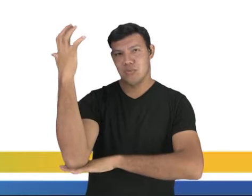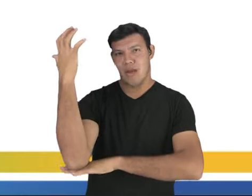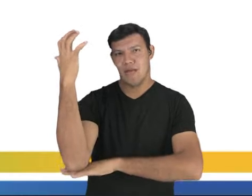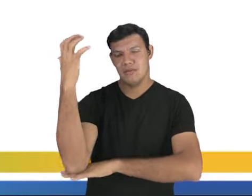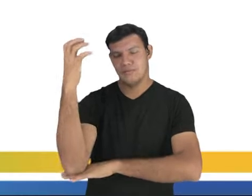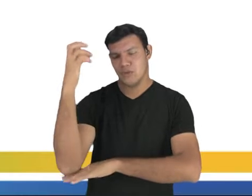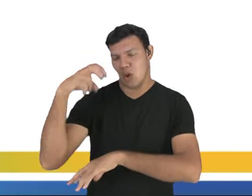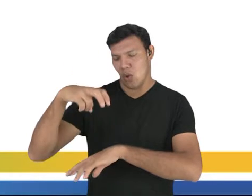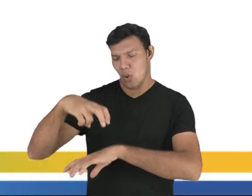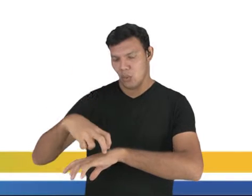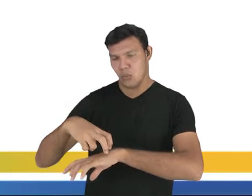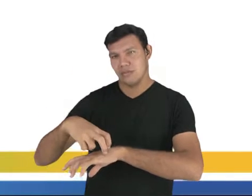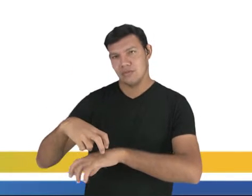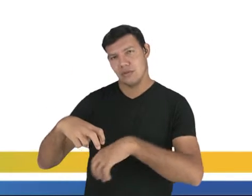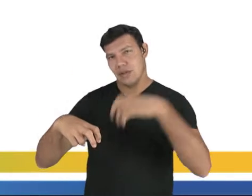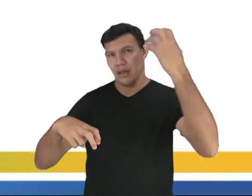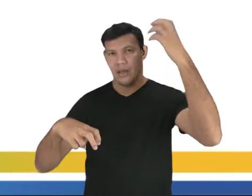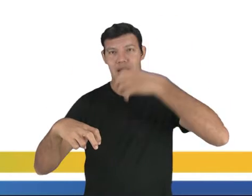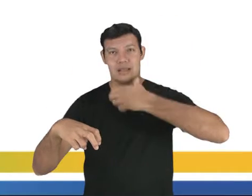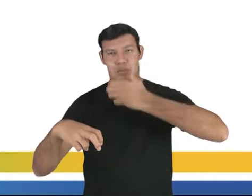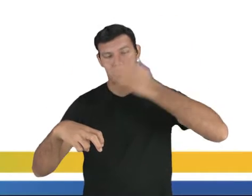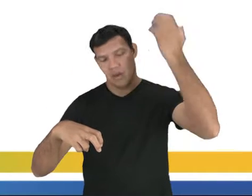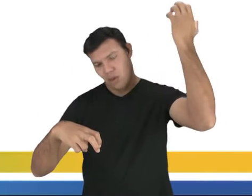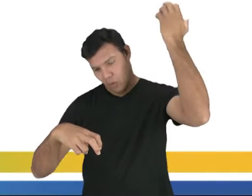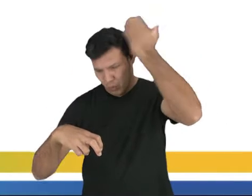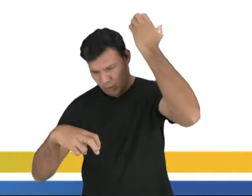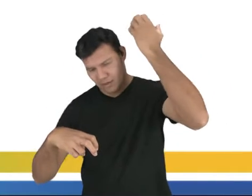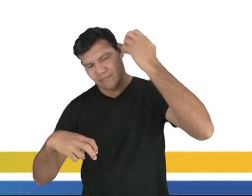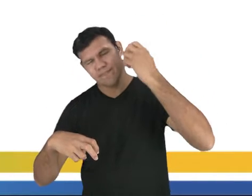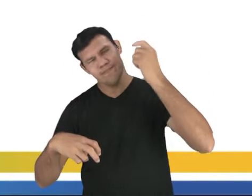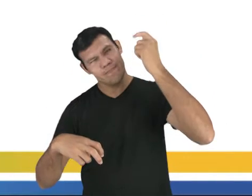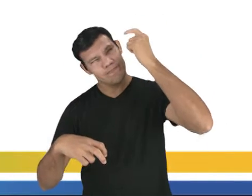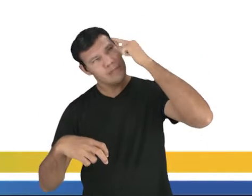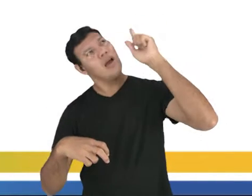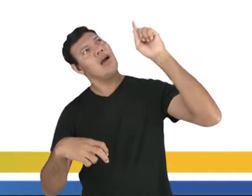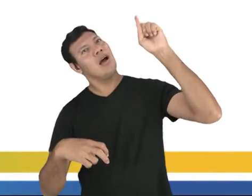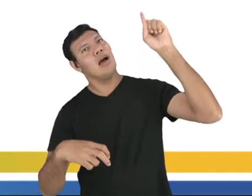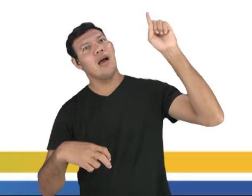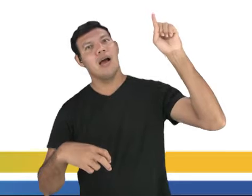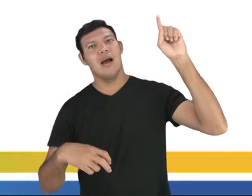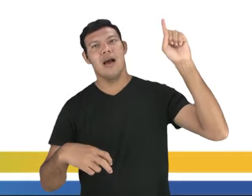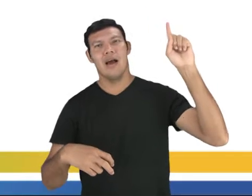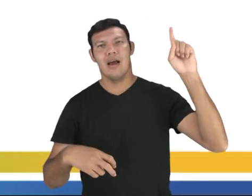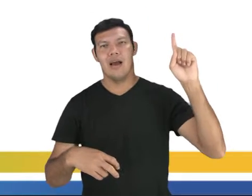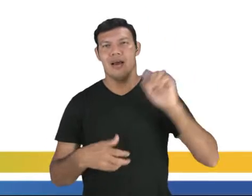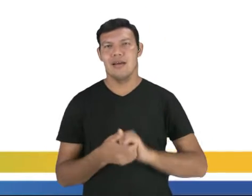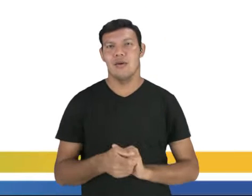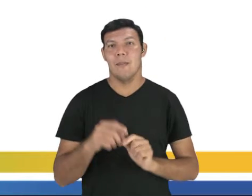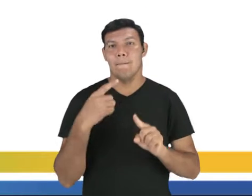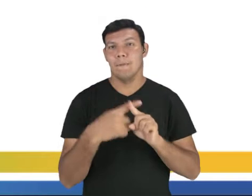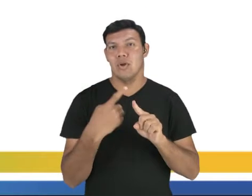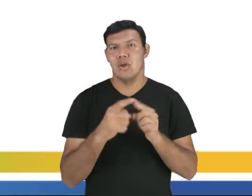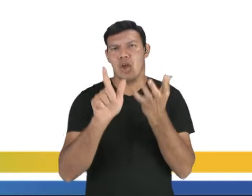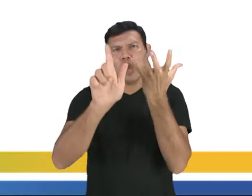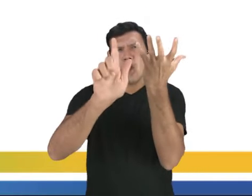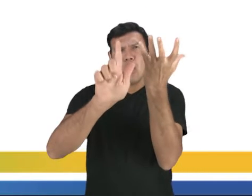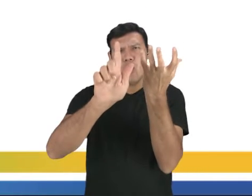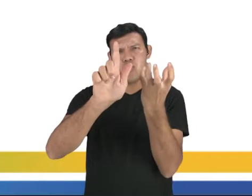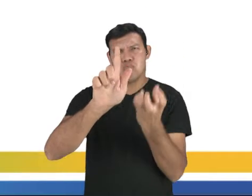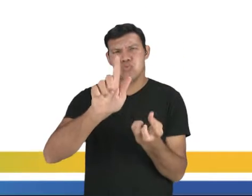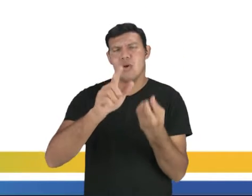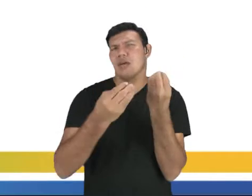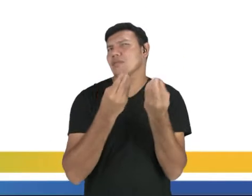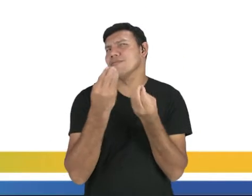dele. E aí ele gerou o questionamento, por que a maçã caiu para baixo? Por que ela foi atraída para baixo? E